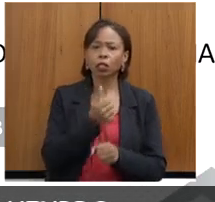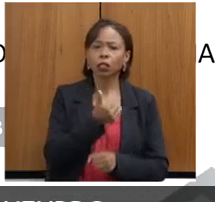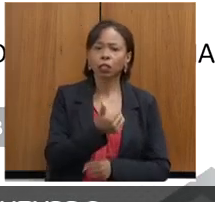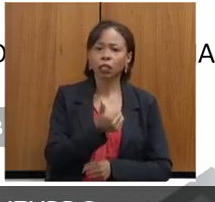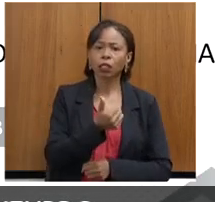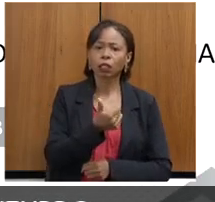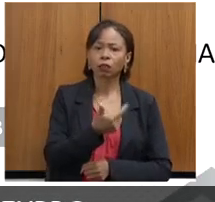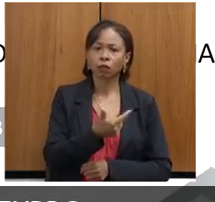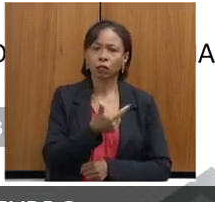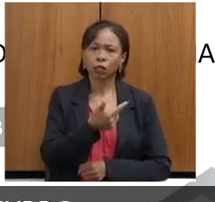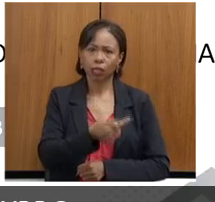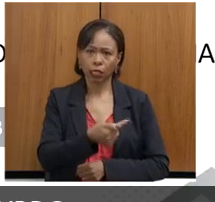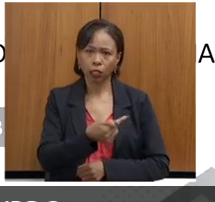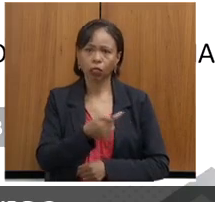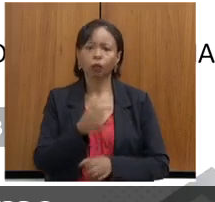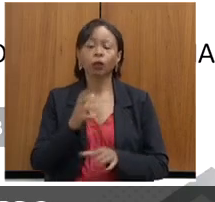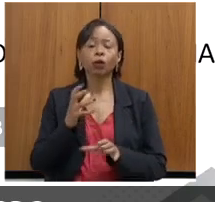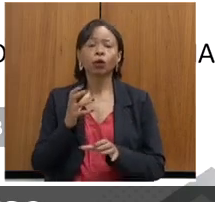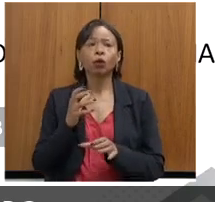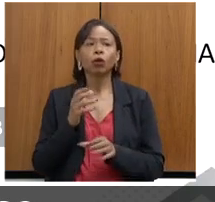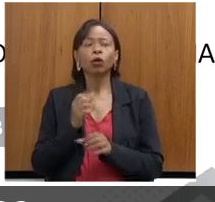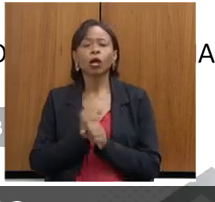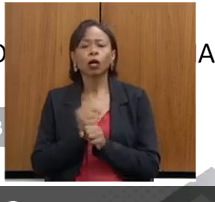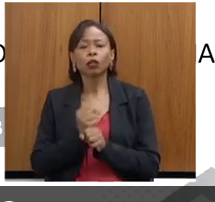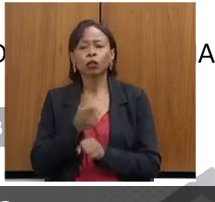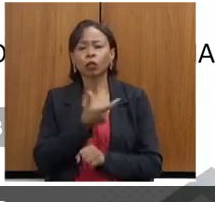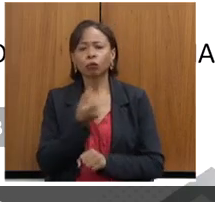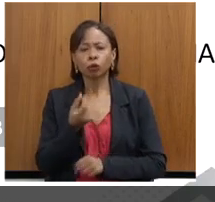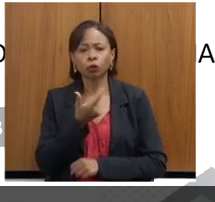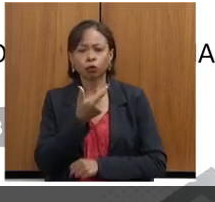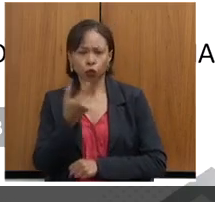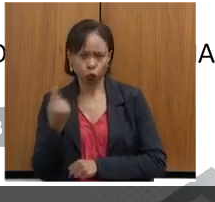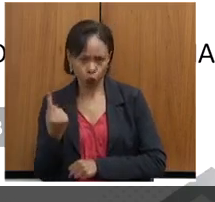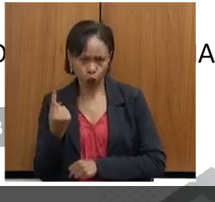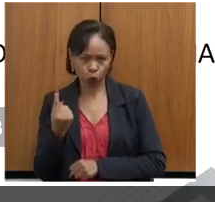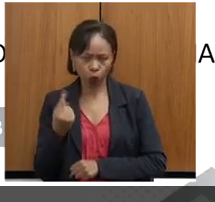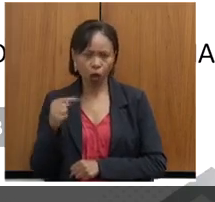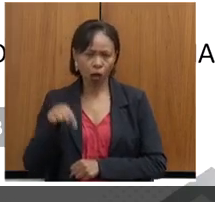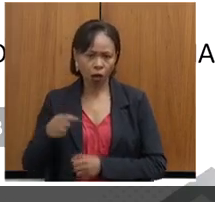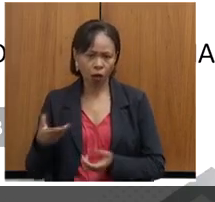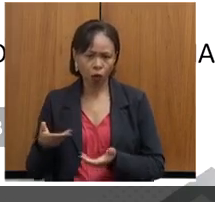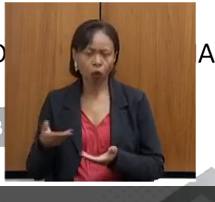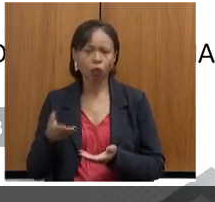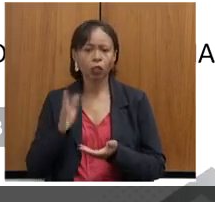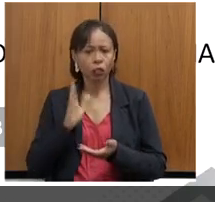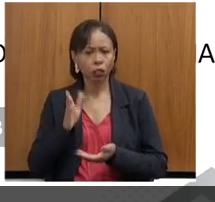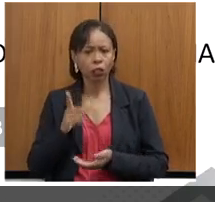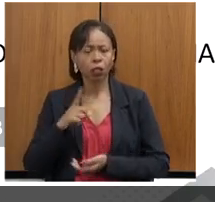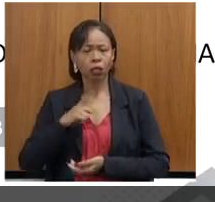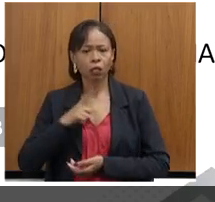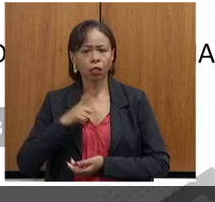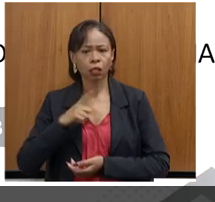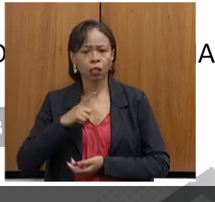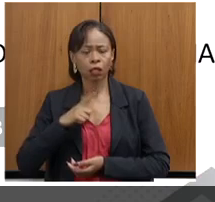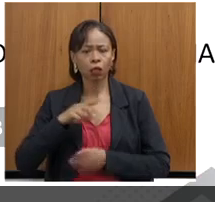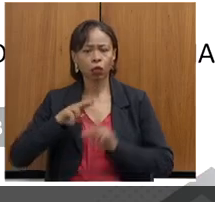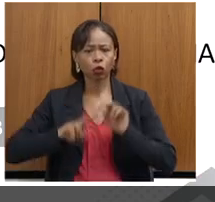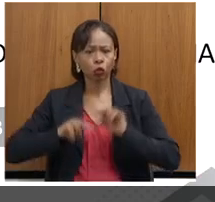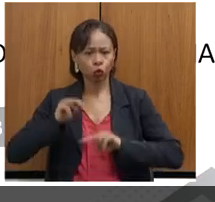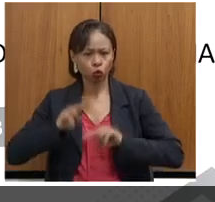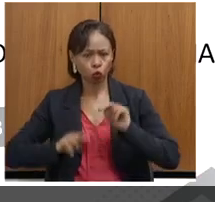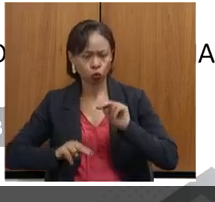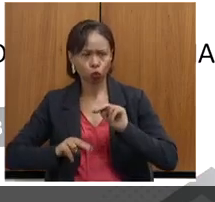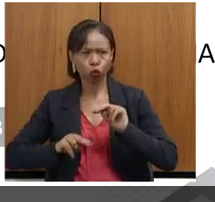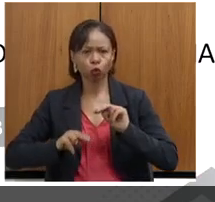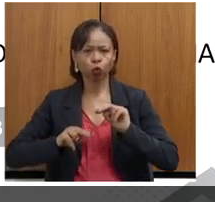17 e dois 1021 nós temos aí já tivemos em Julho